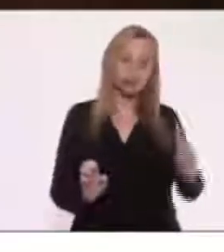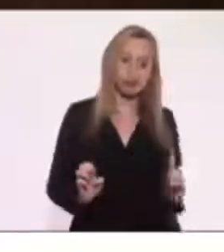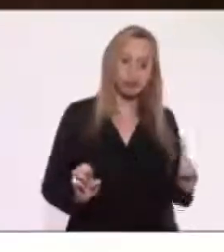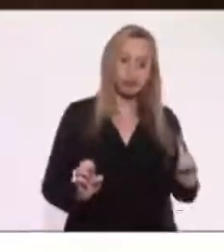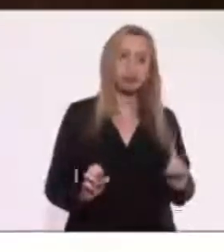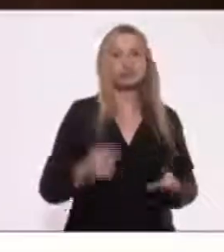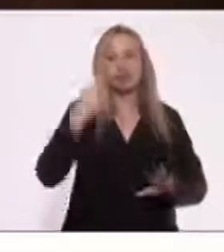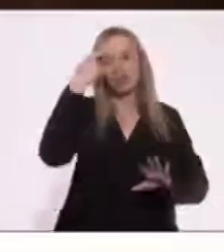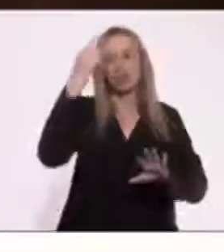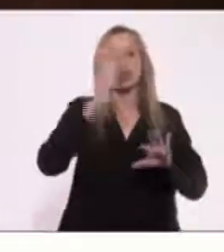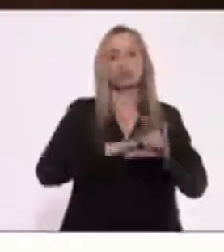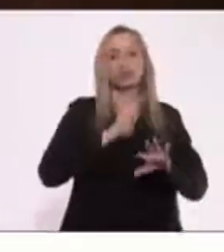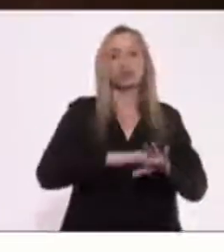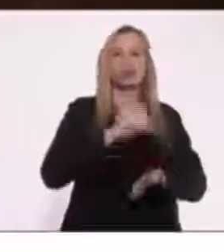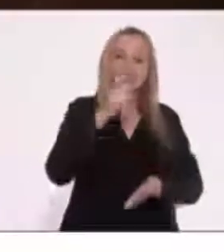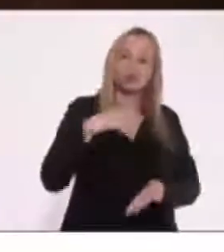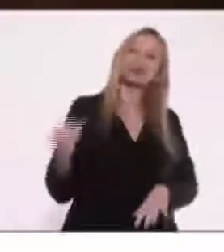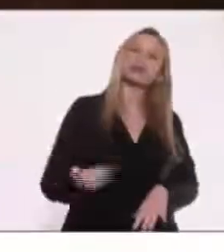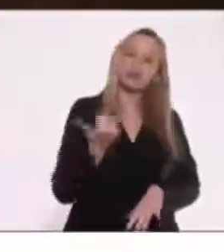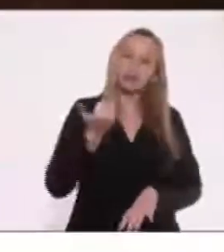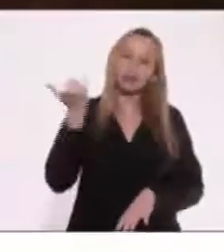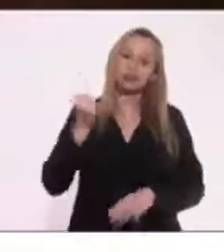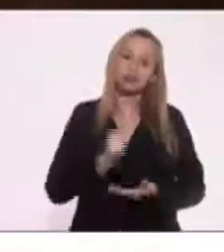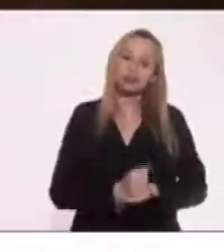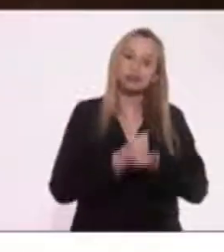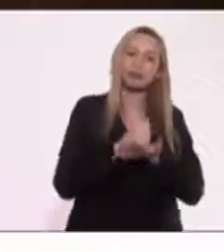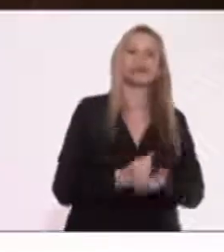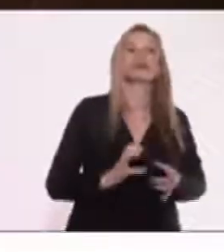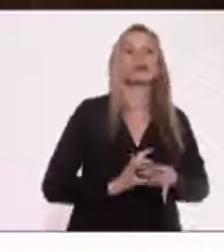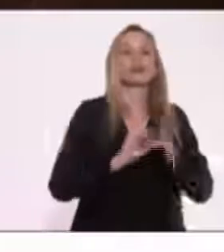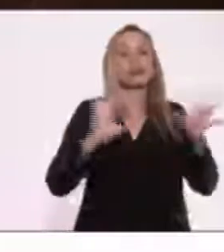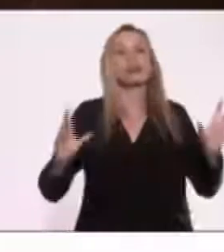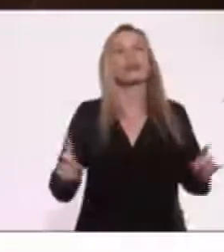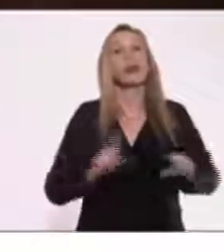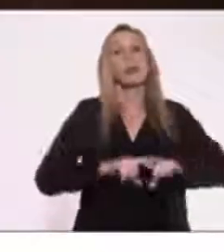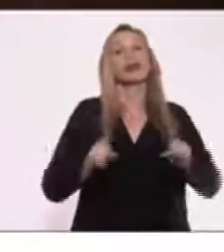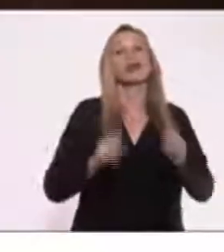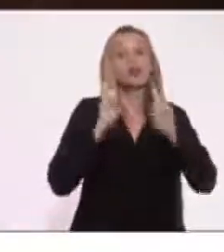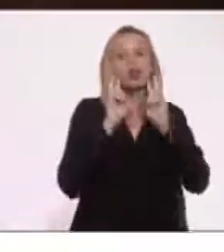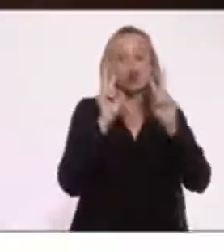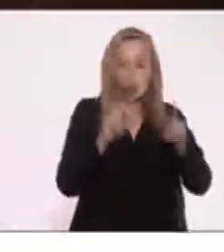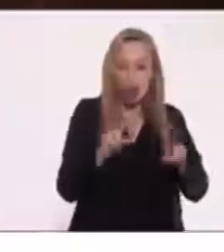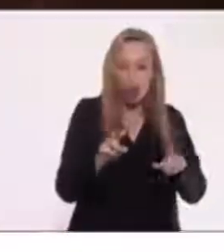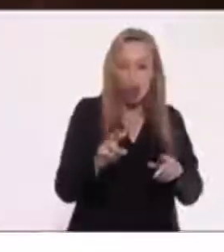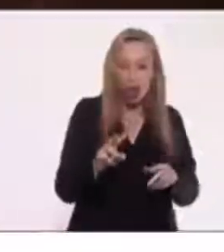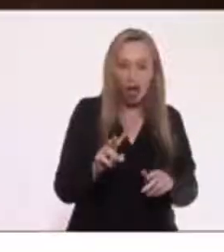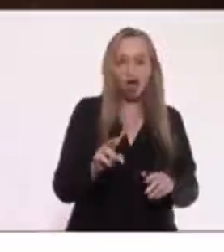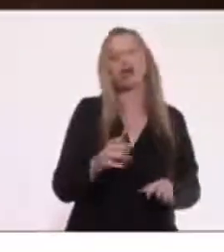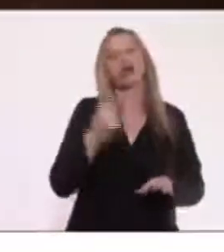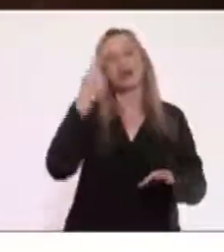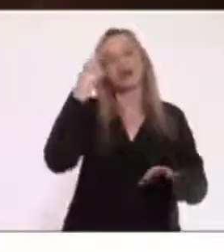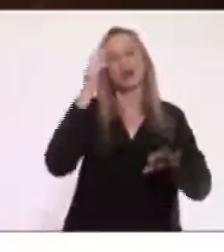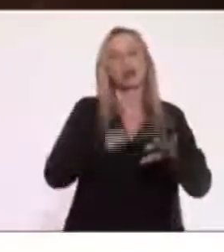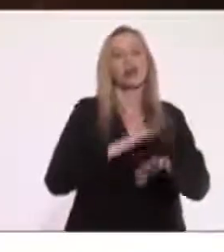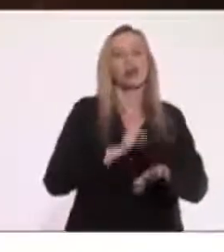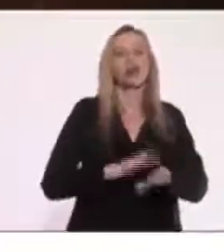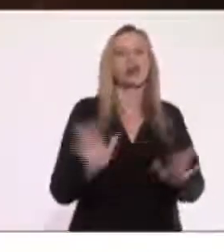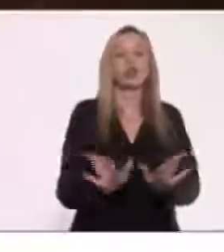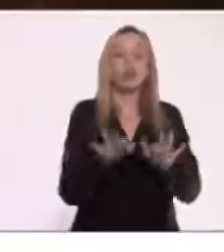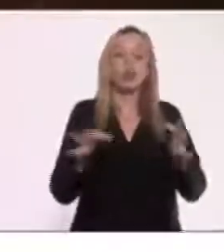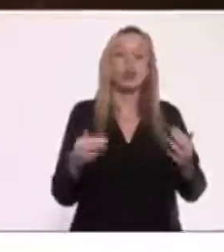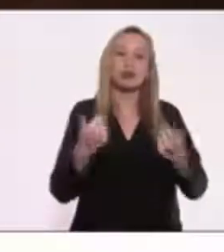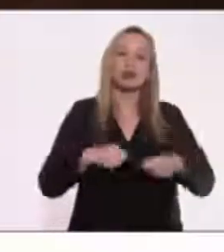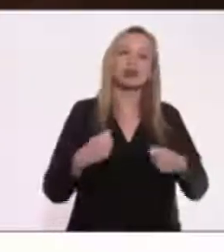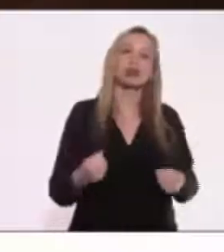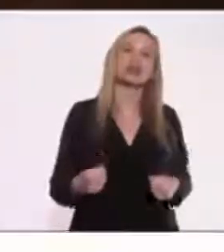embate ideológico é importante, sustenta a democracia, mas o nosso olhar, muito além do embate ideológico puro e simples, tem que ser